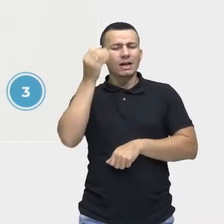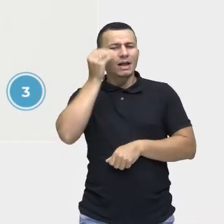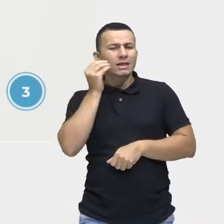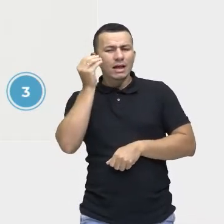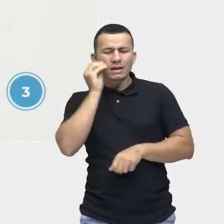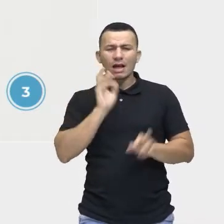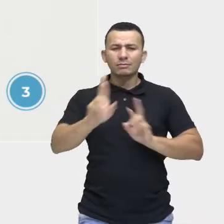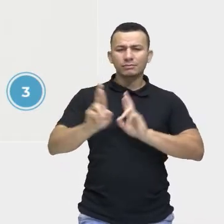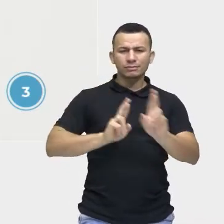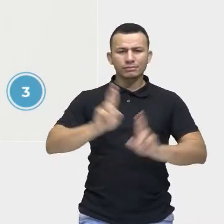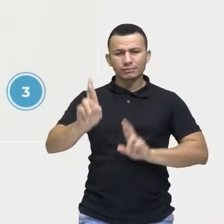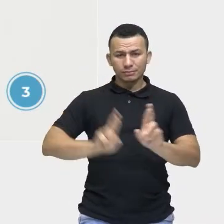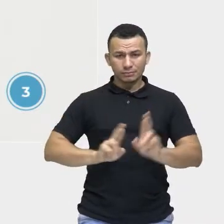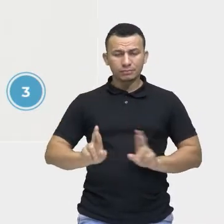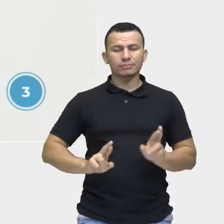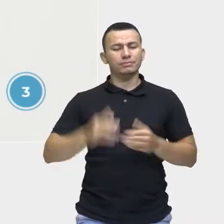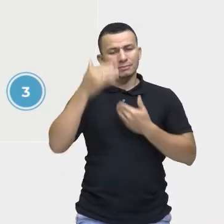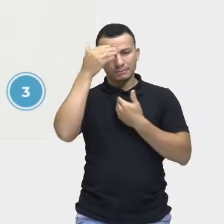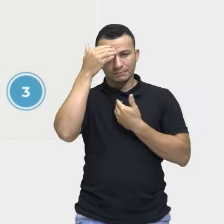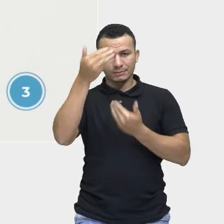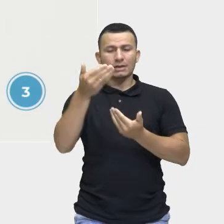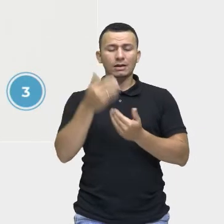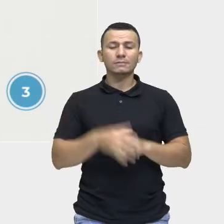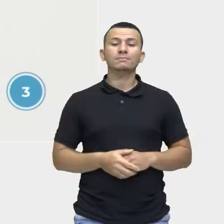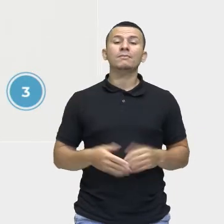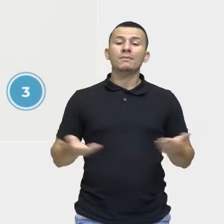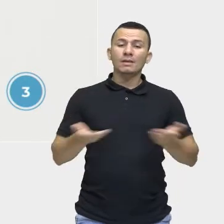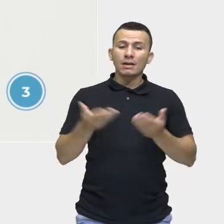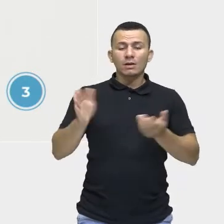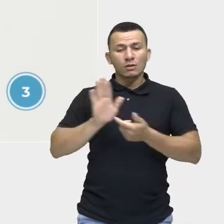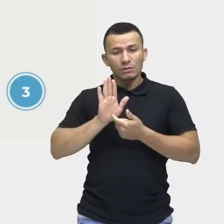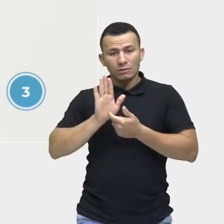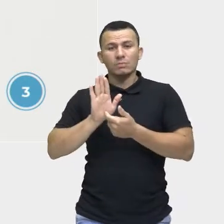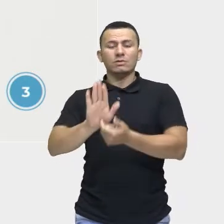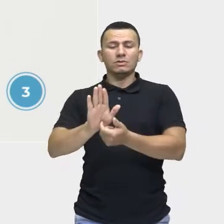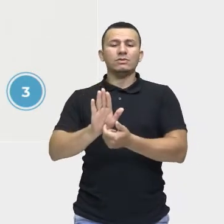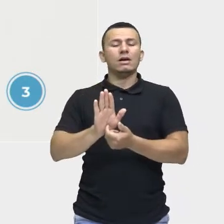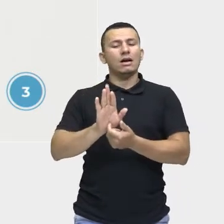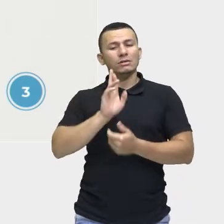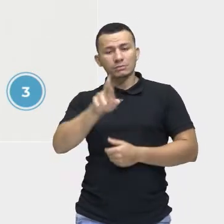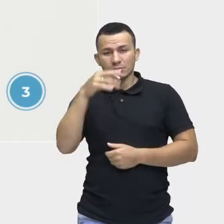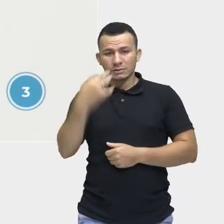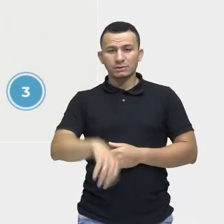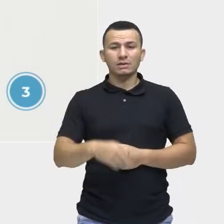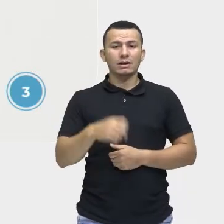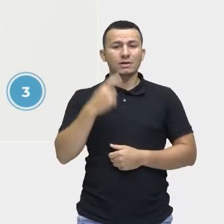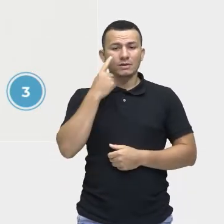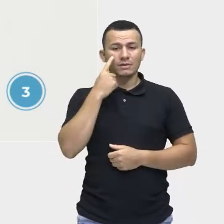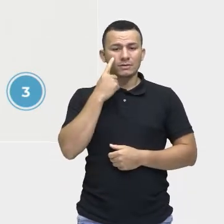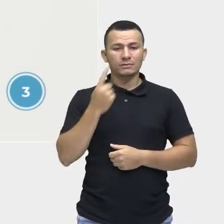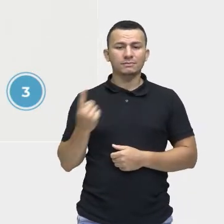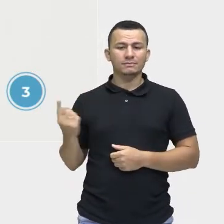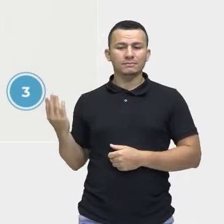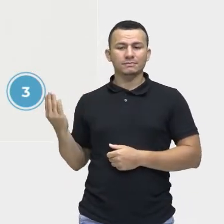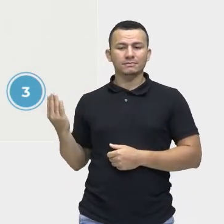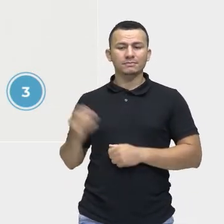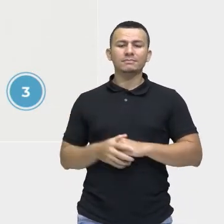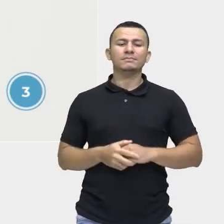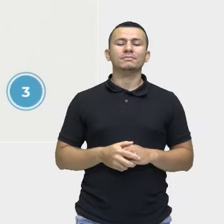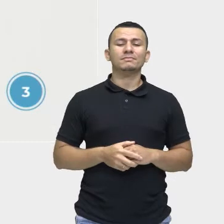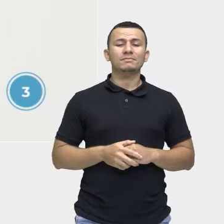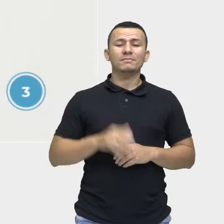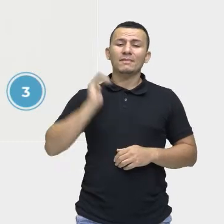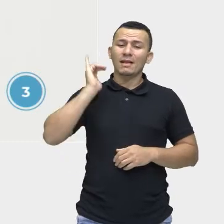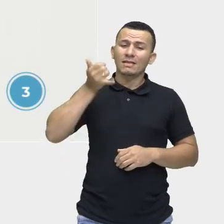de acertar, e vou assinalar que pertence ao gênero textual narrativo. É